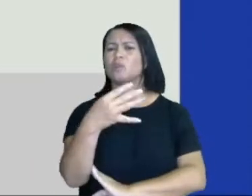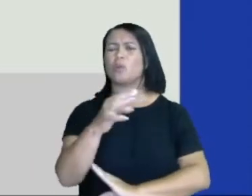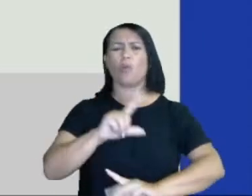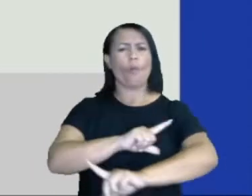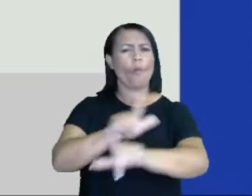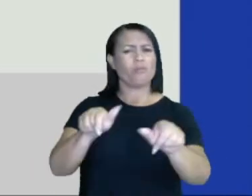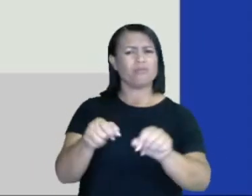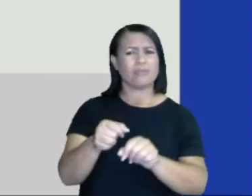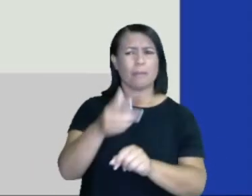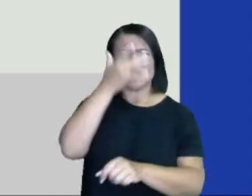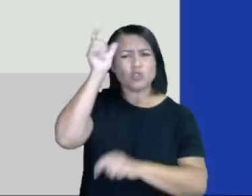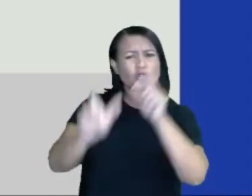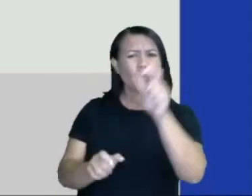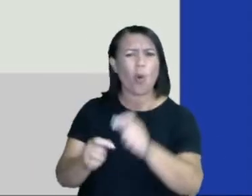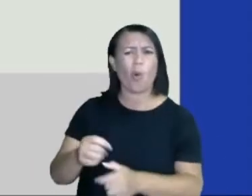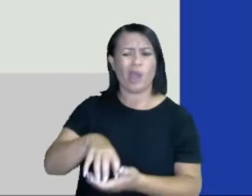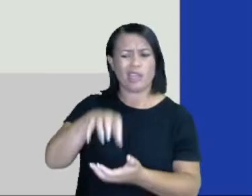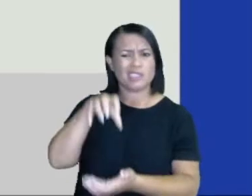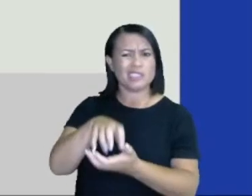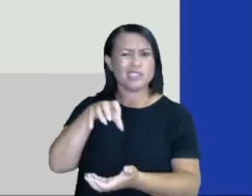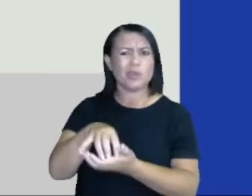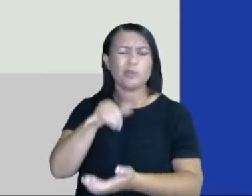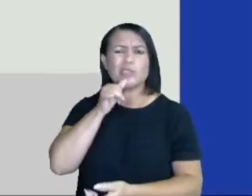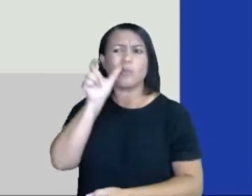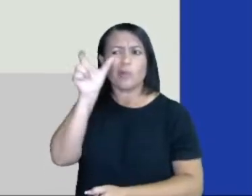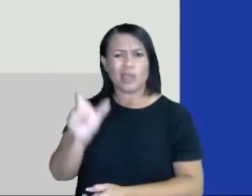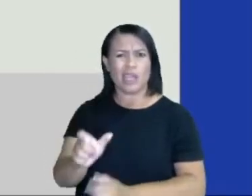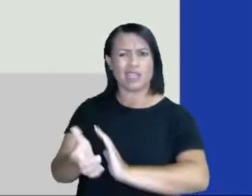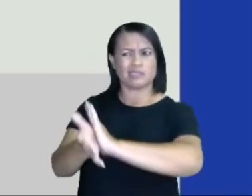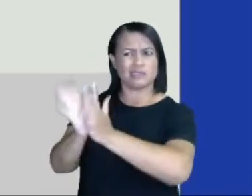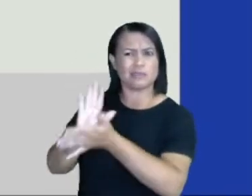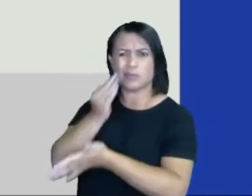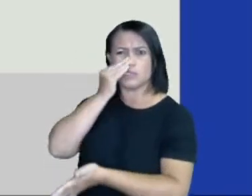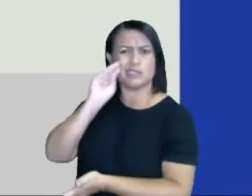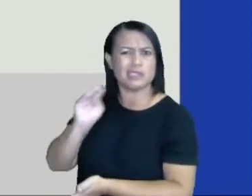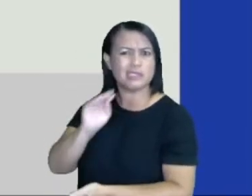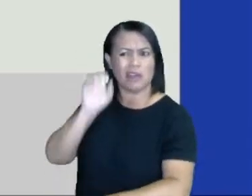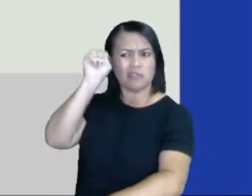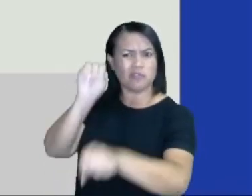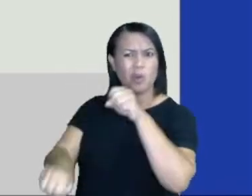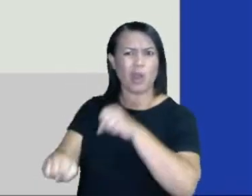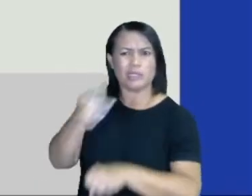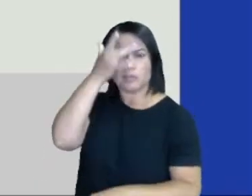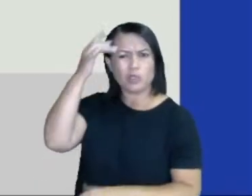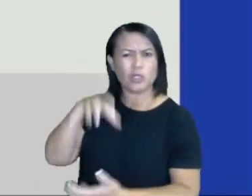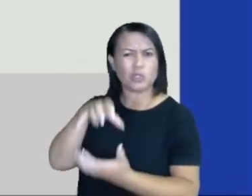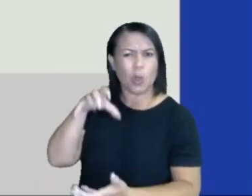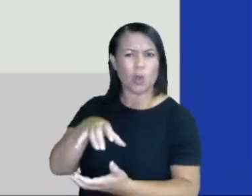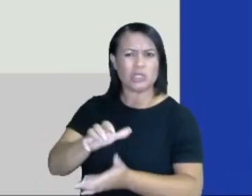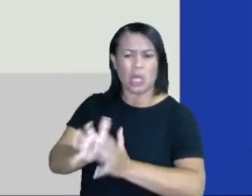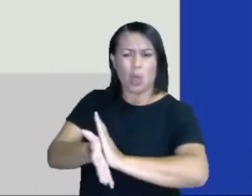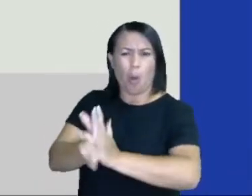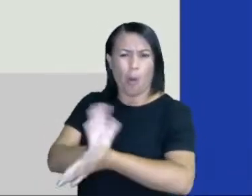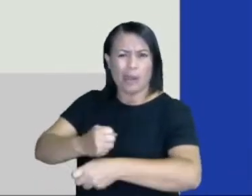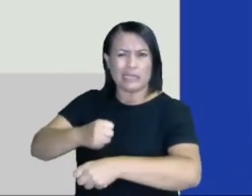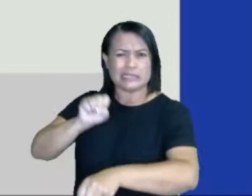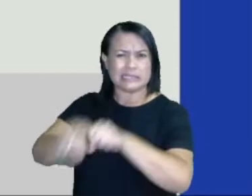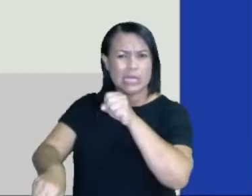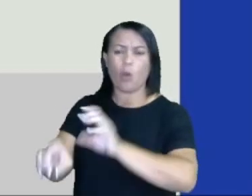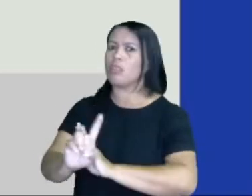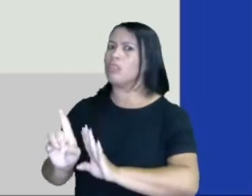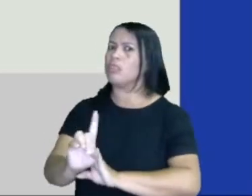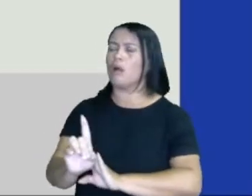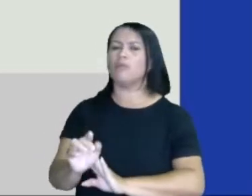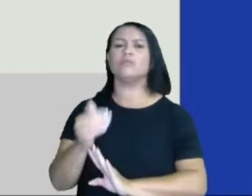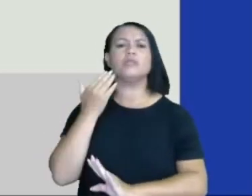será objeto de qualquer tipo de negligência, discriminação, violência, crueldade ou opressão, e todo atentado aos